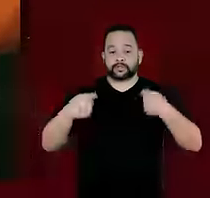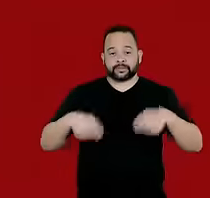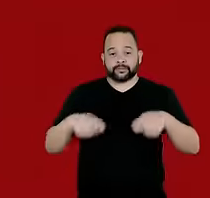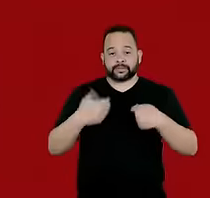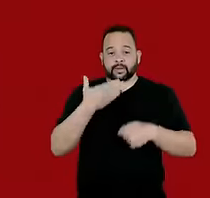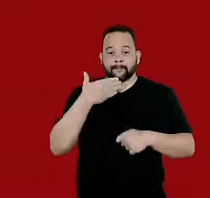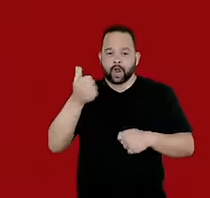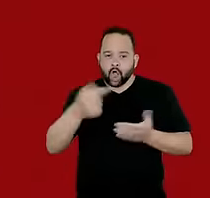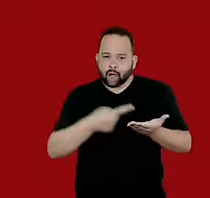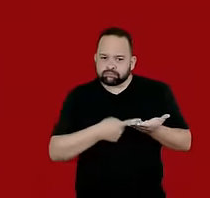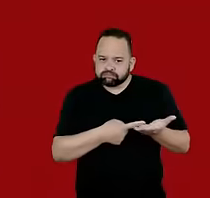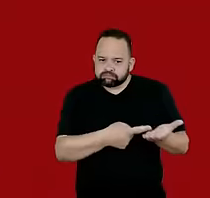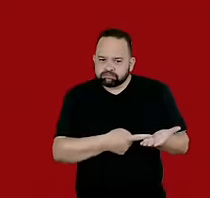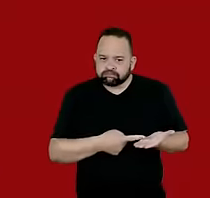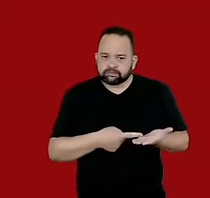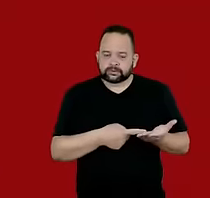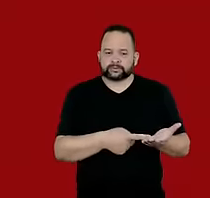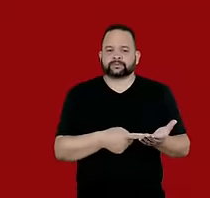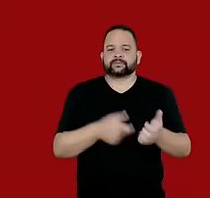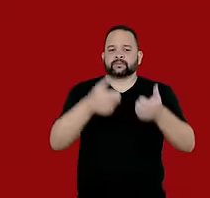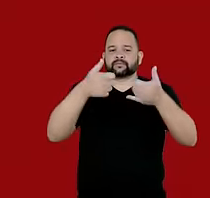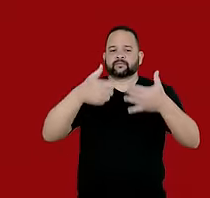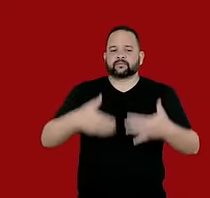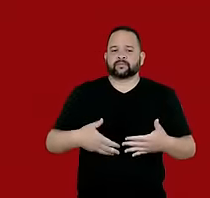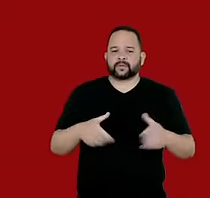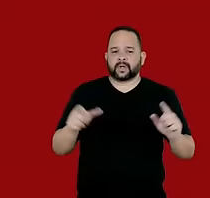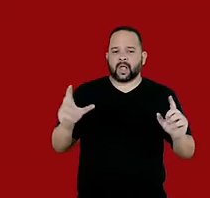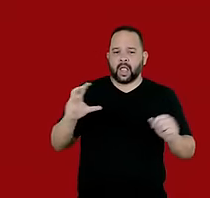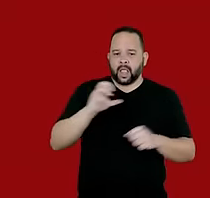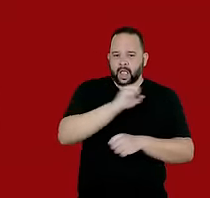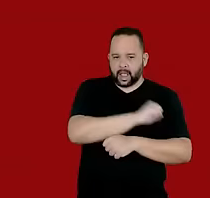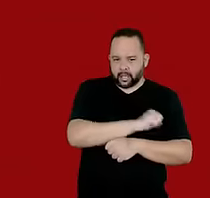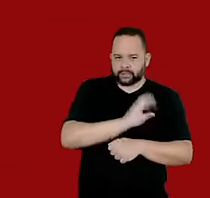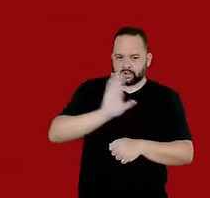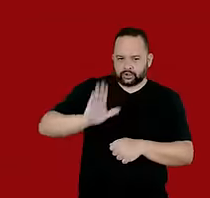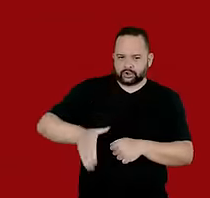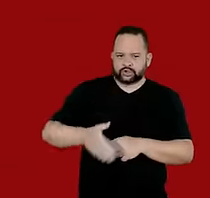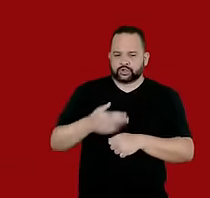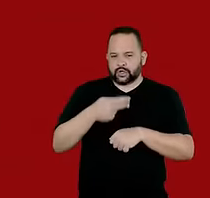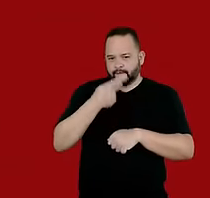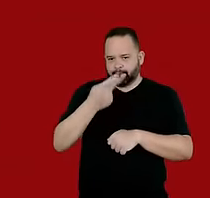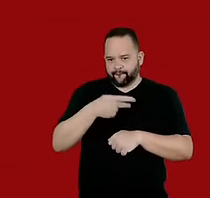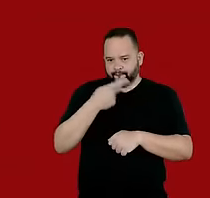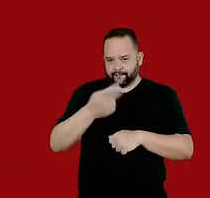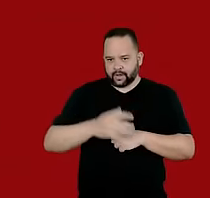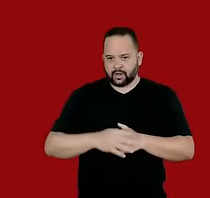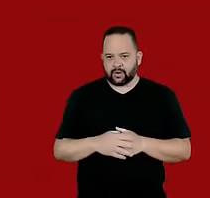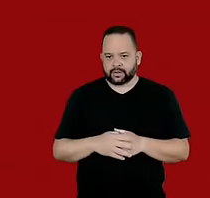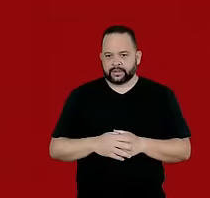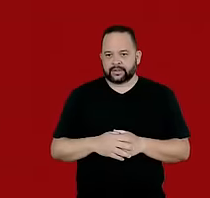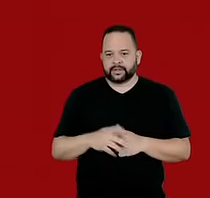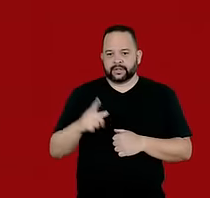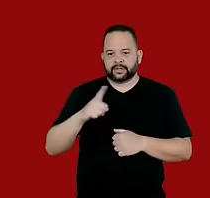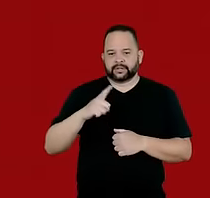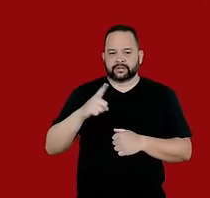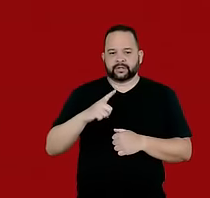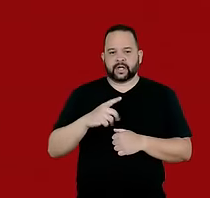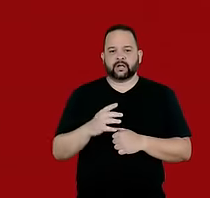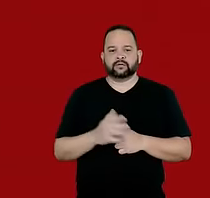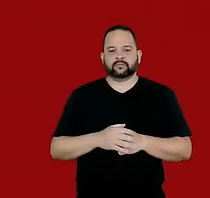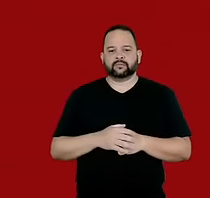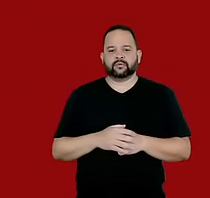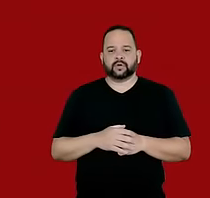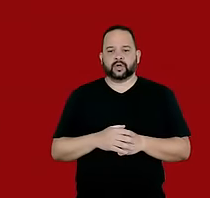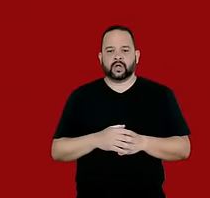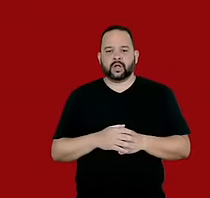eh vou passar aqui rápido que a gente falou bastante já disso a gente tá numa fase agora da implementação do do drex a parte da